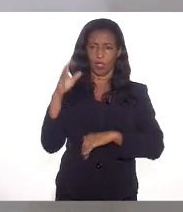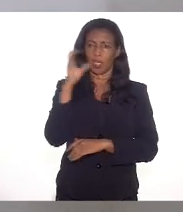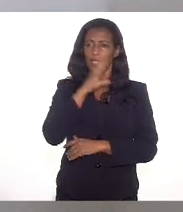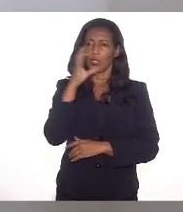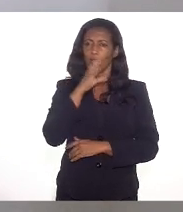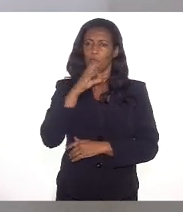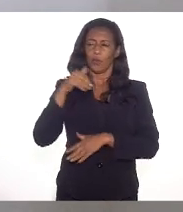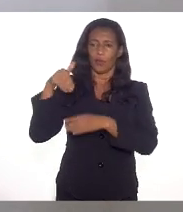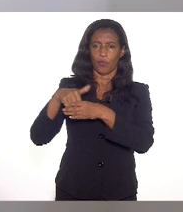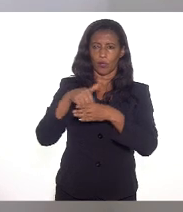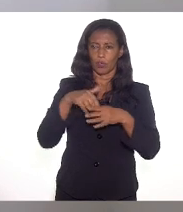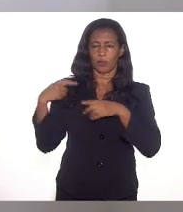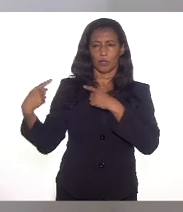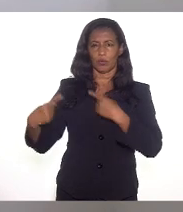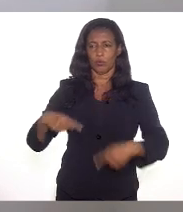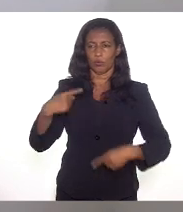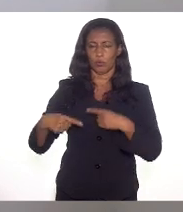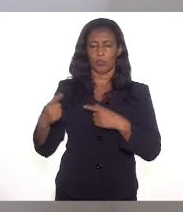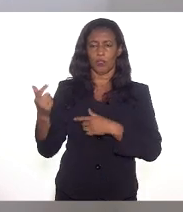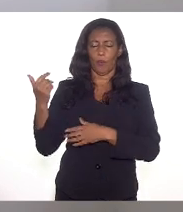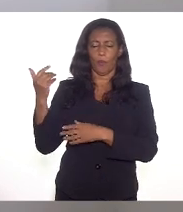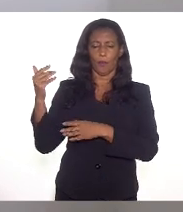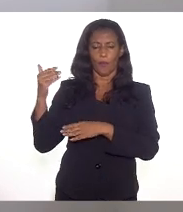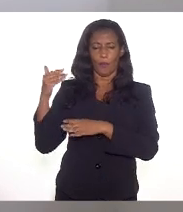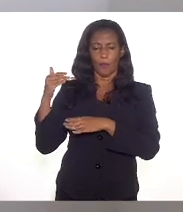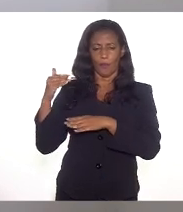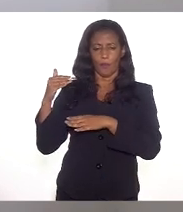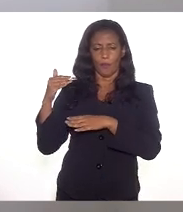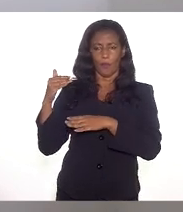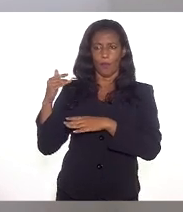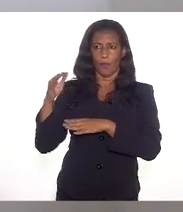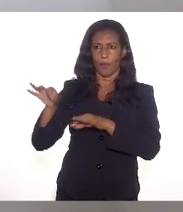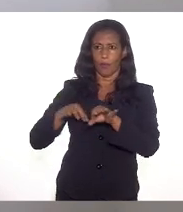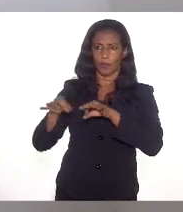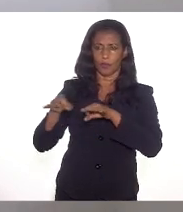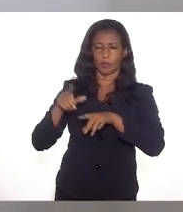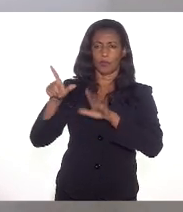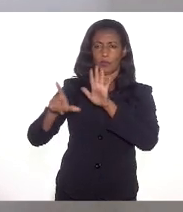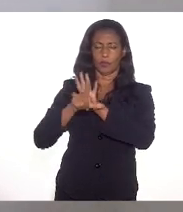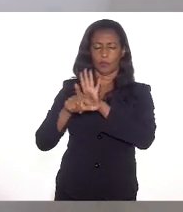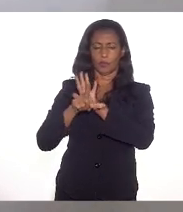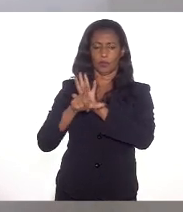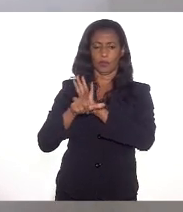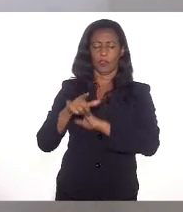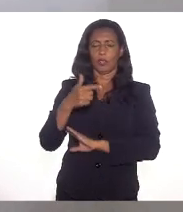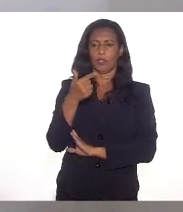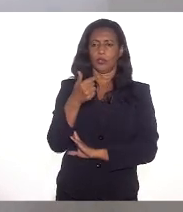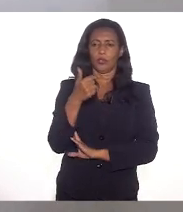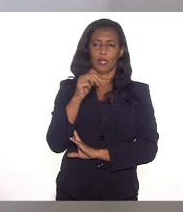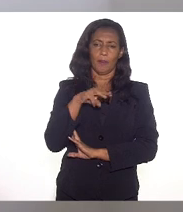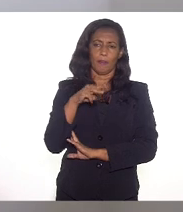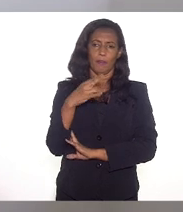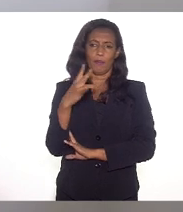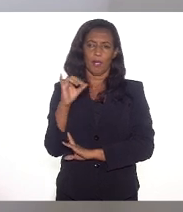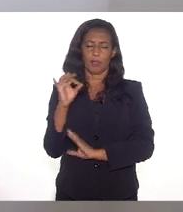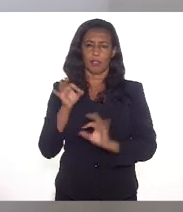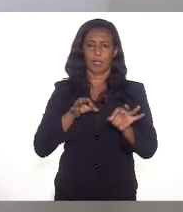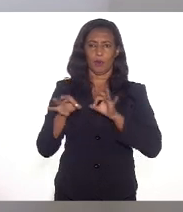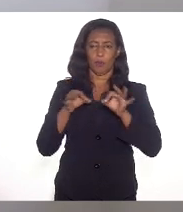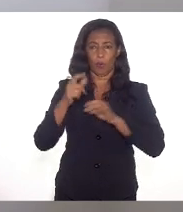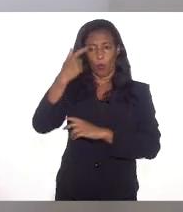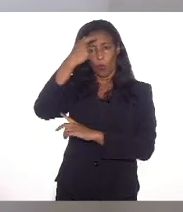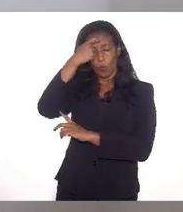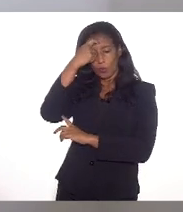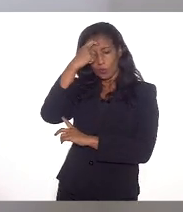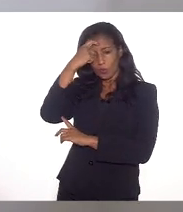de urgência, em votação e discussão única, projeto de lei 1273, de 19, de autoria do deputado Marcelo Dino, institui o Programa Estadual de